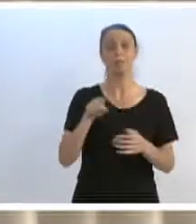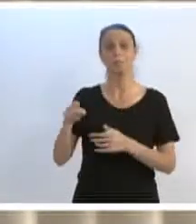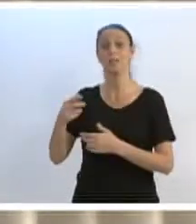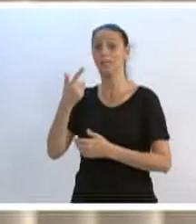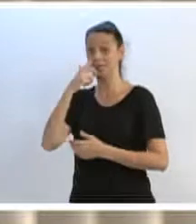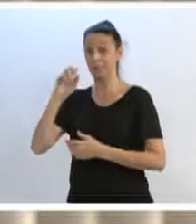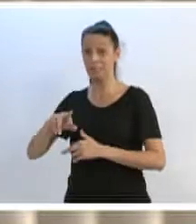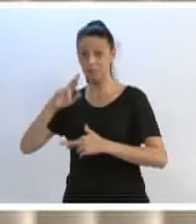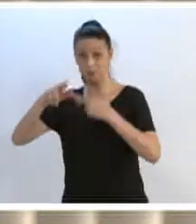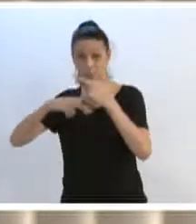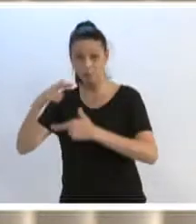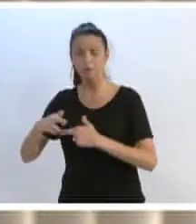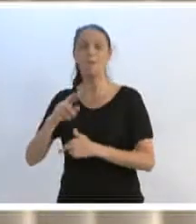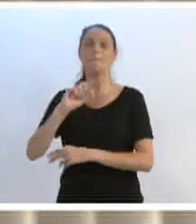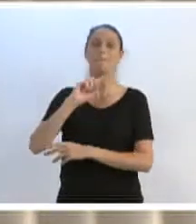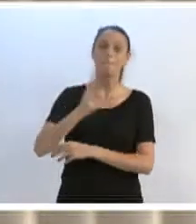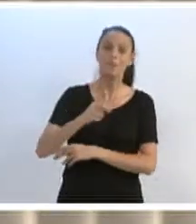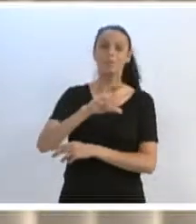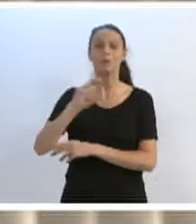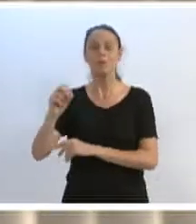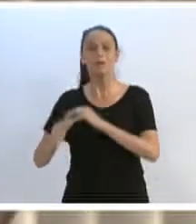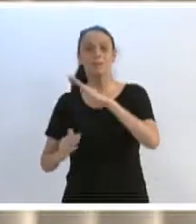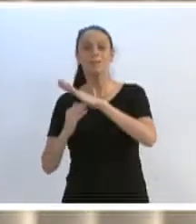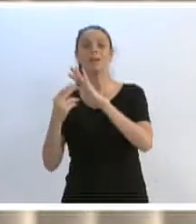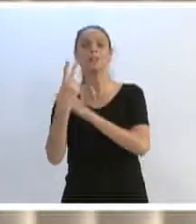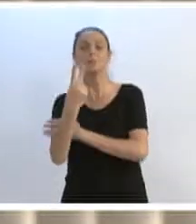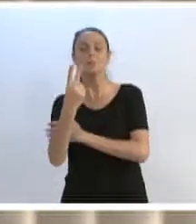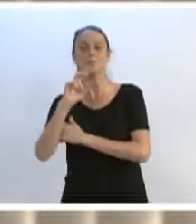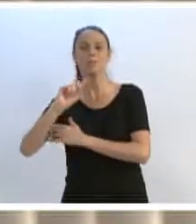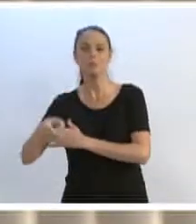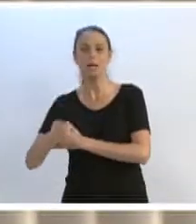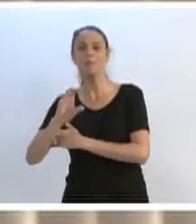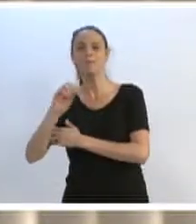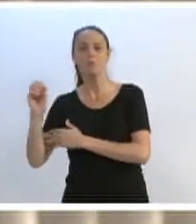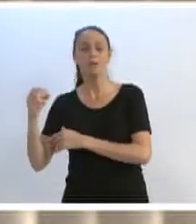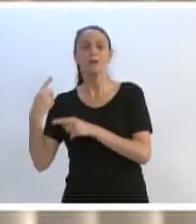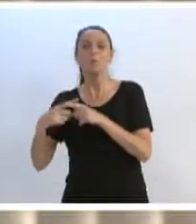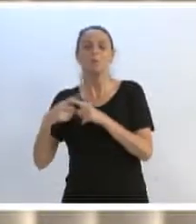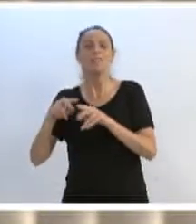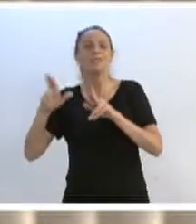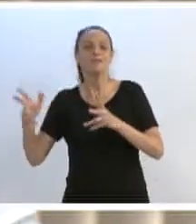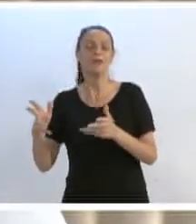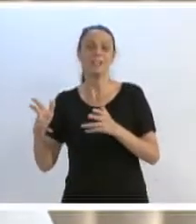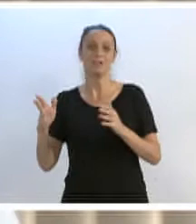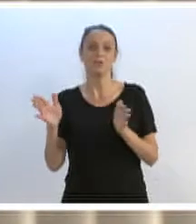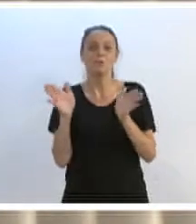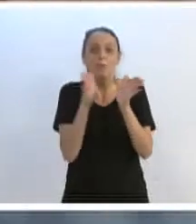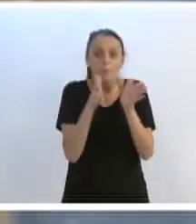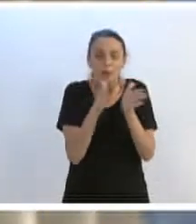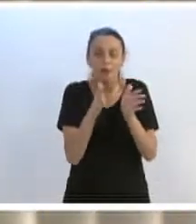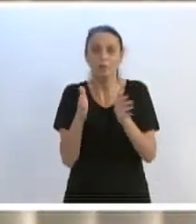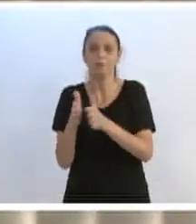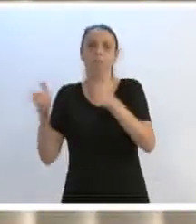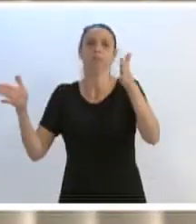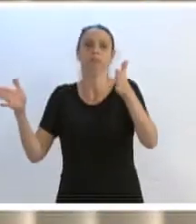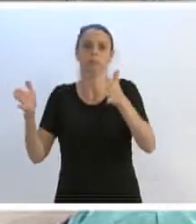bem menor, de 1.500 a 2.000 quilos, justamente porque não se compacta da mesma forma que o lixo comum. Obrigado.